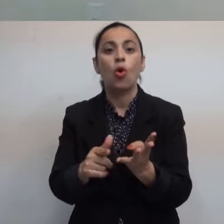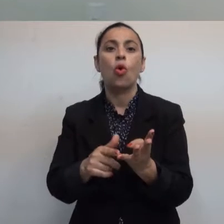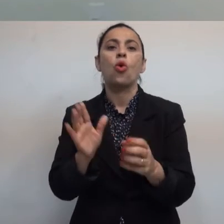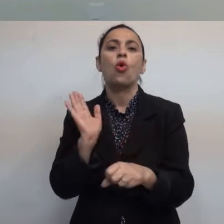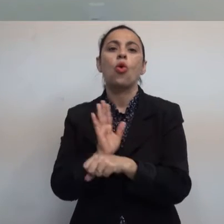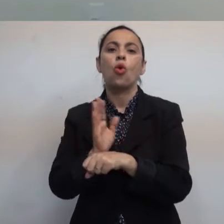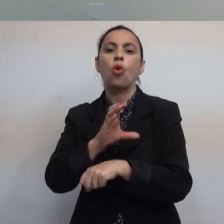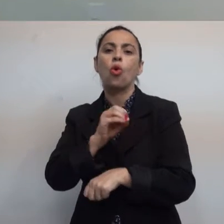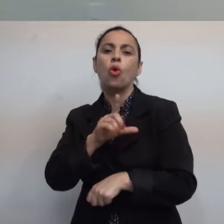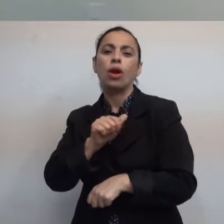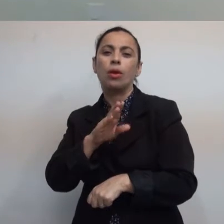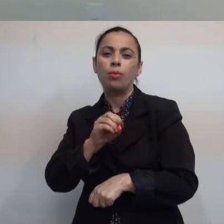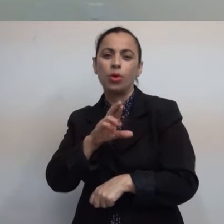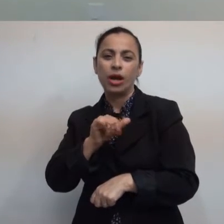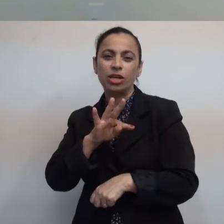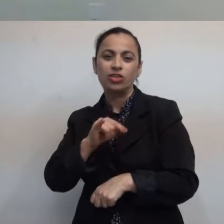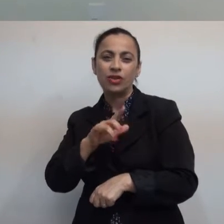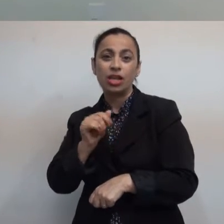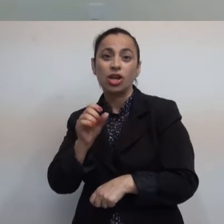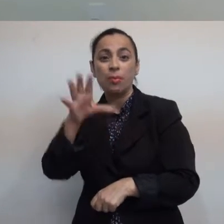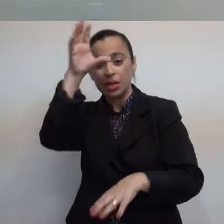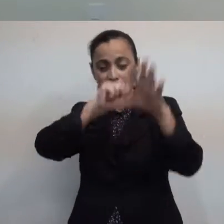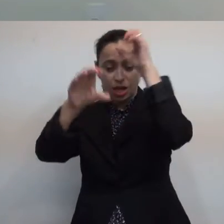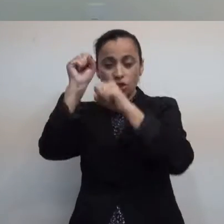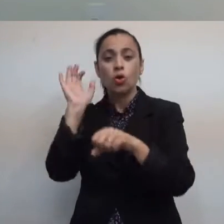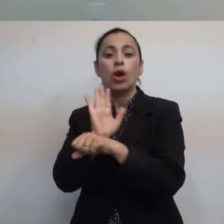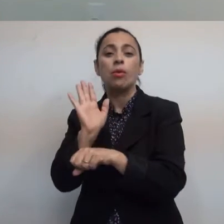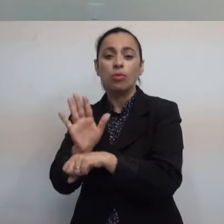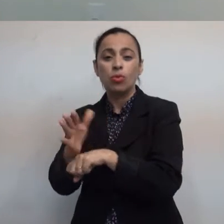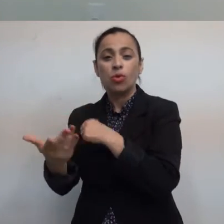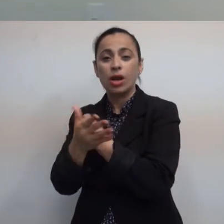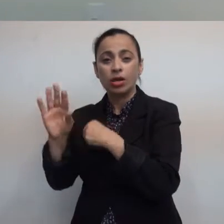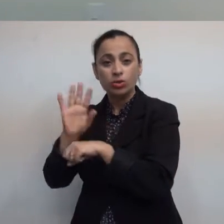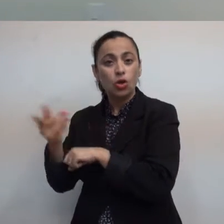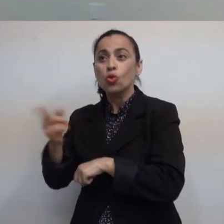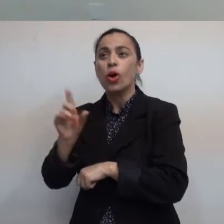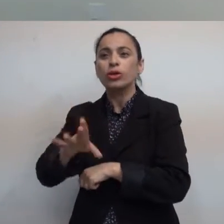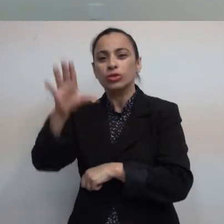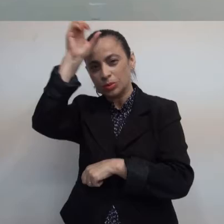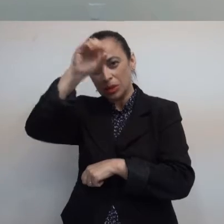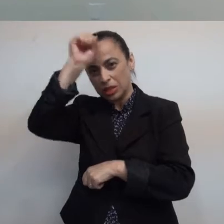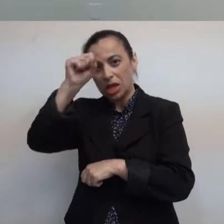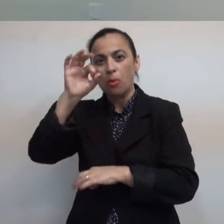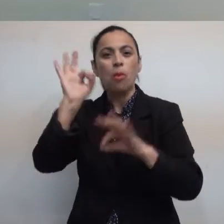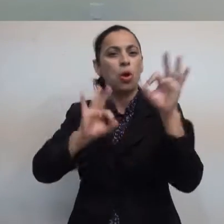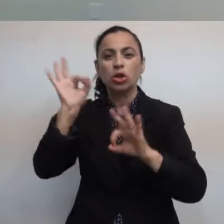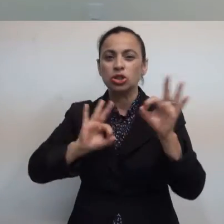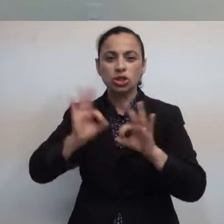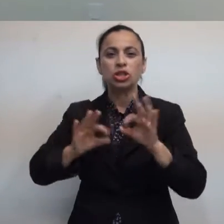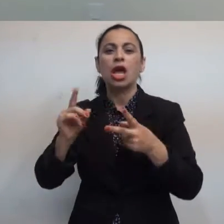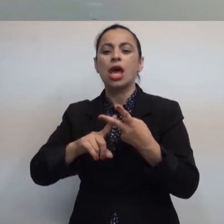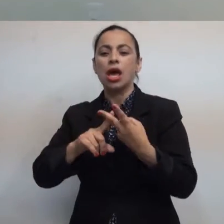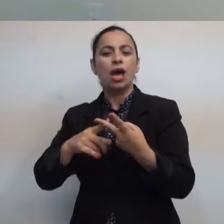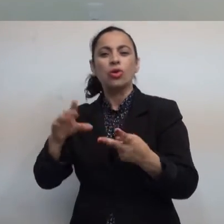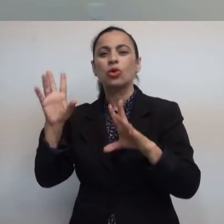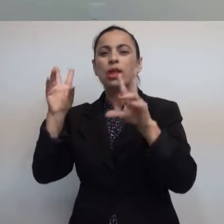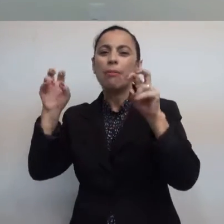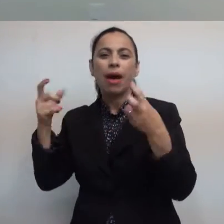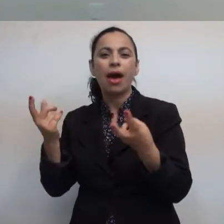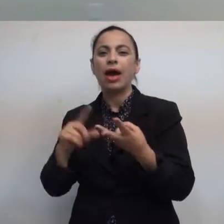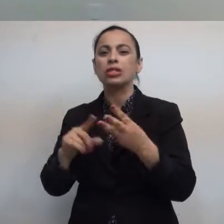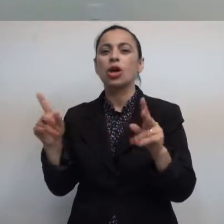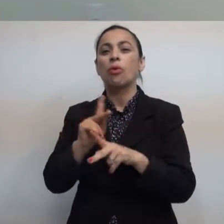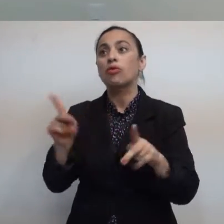questão da colaboratividade, da aprendizagem colaborativa, que não é só aprendizagem por projetos,